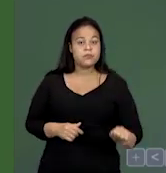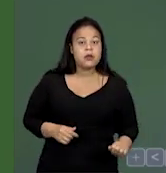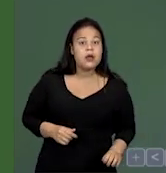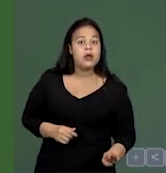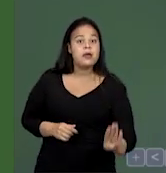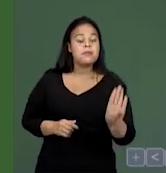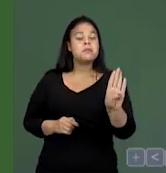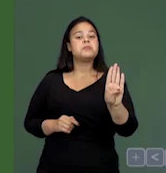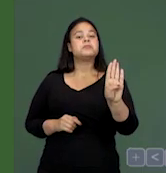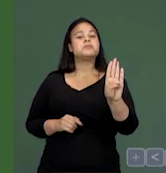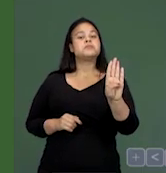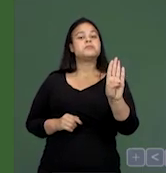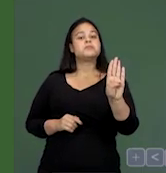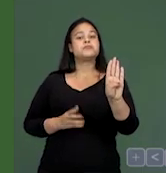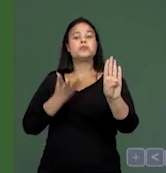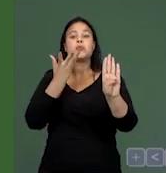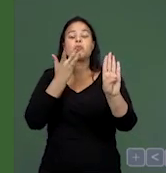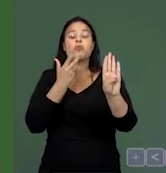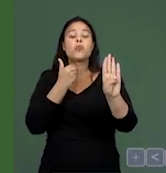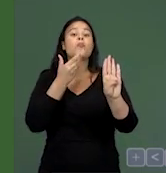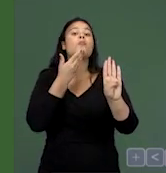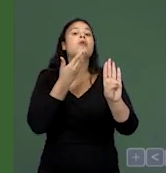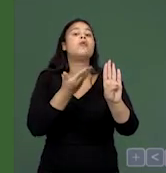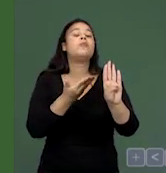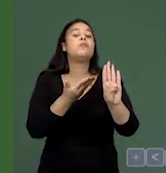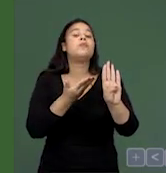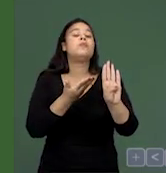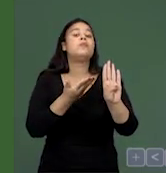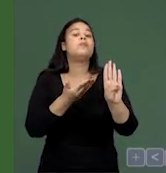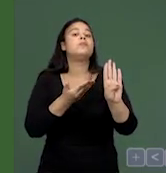bezão, pigmento